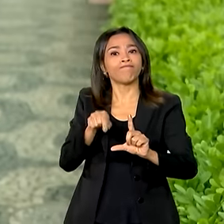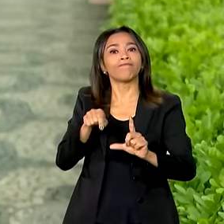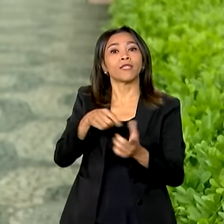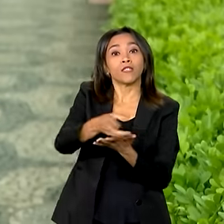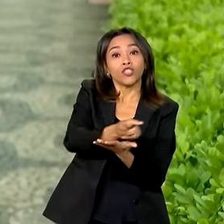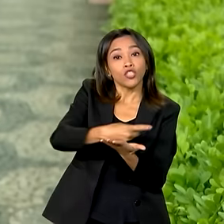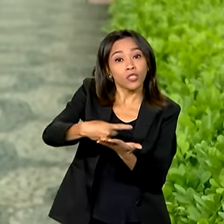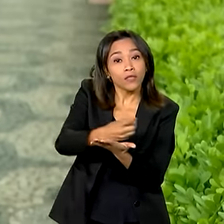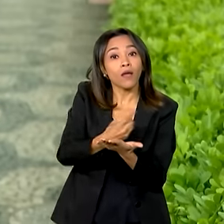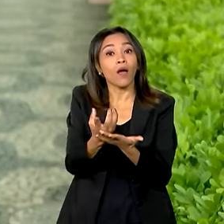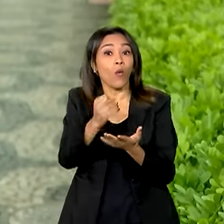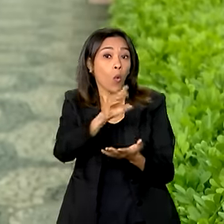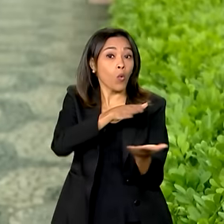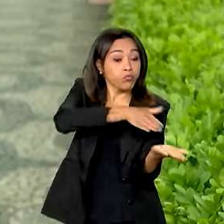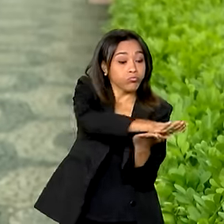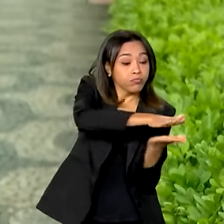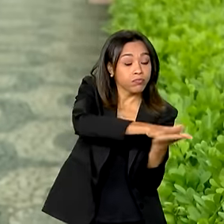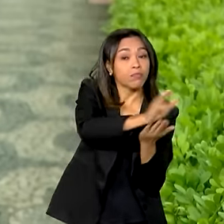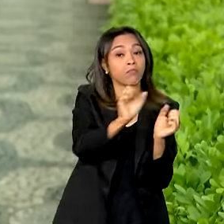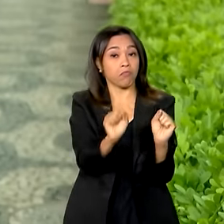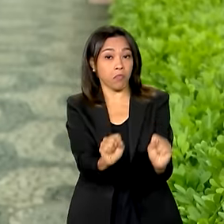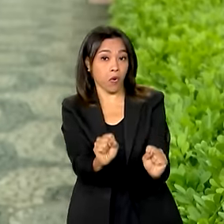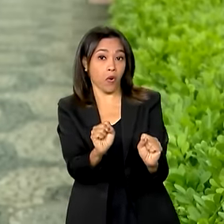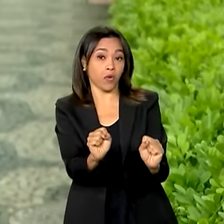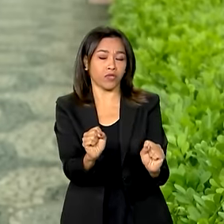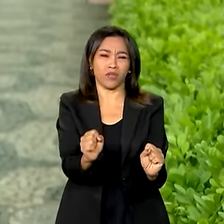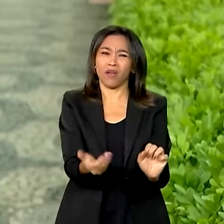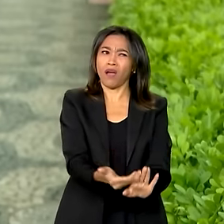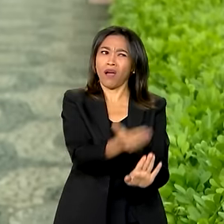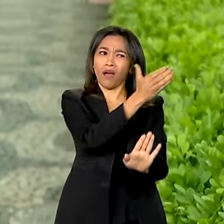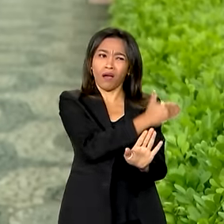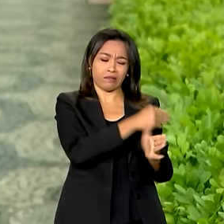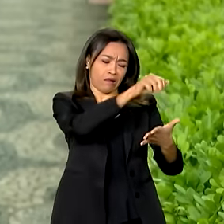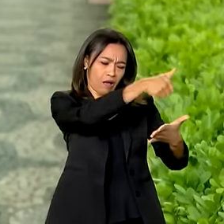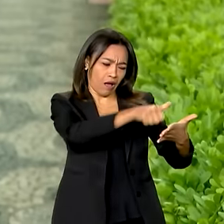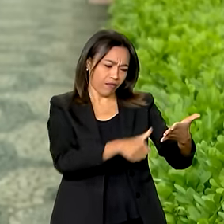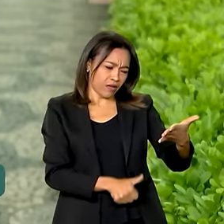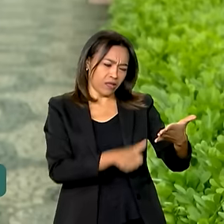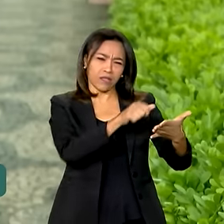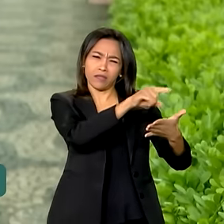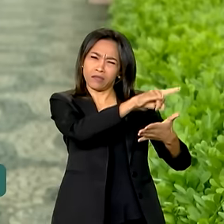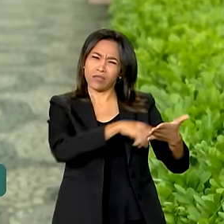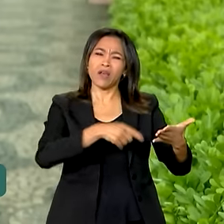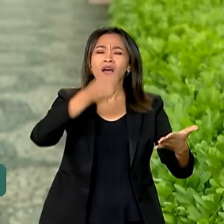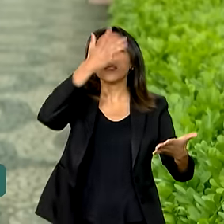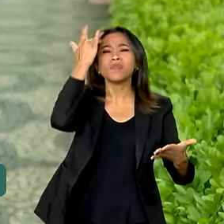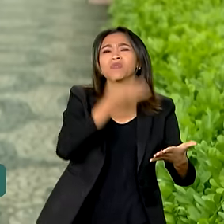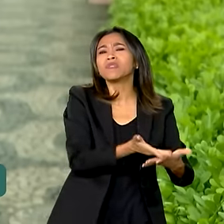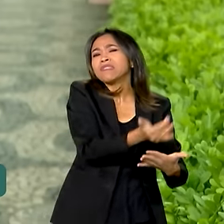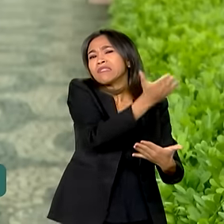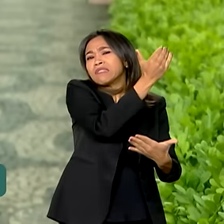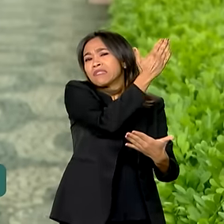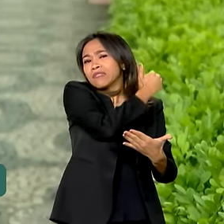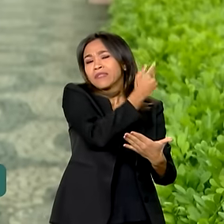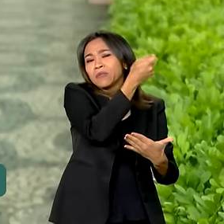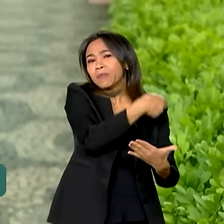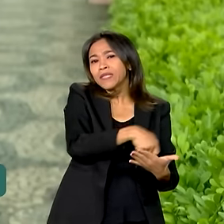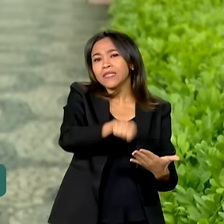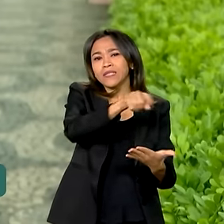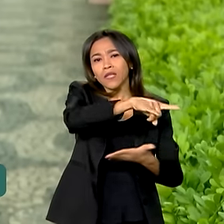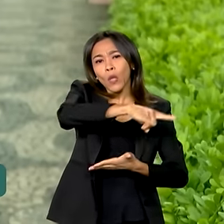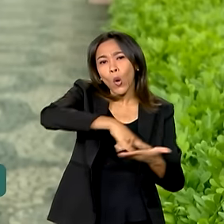digital ou impressa. Não há mais análise do cadastro e os beneficiários antigos não precisam mais